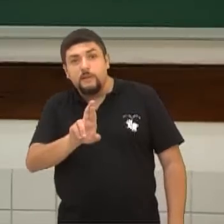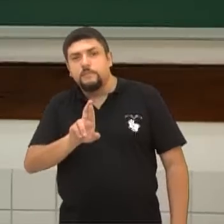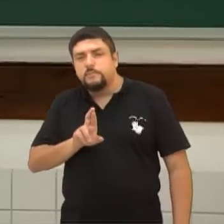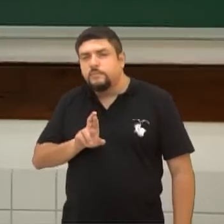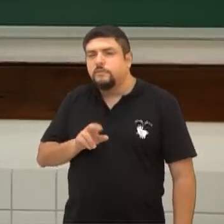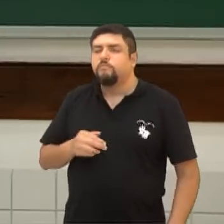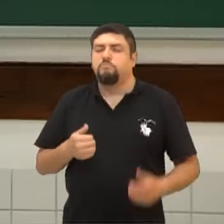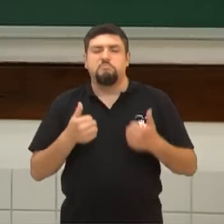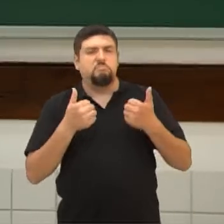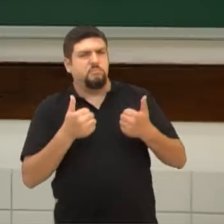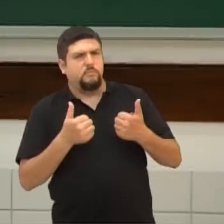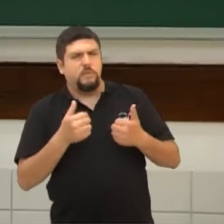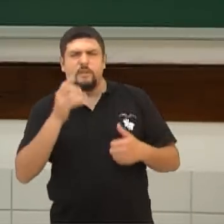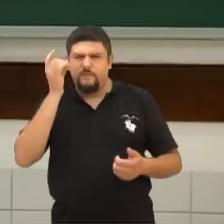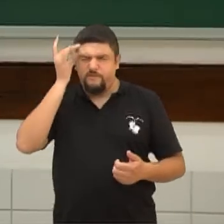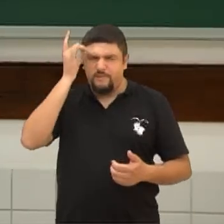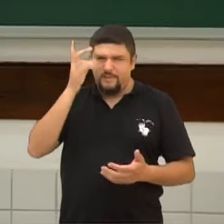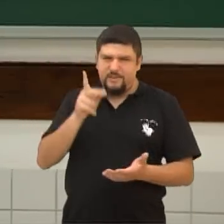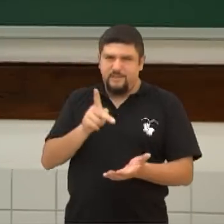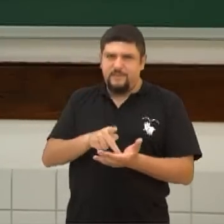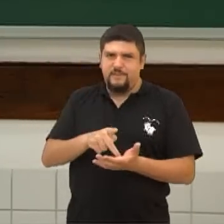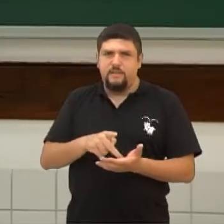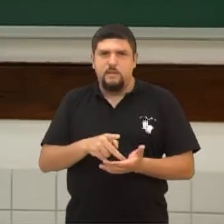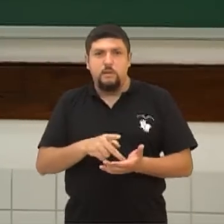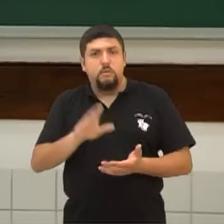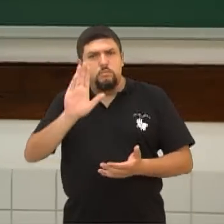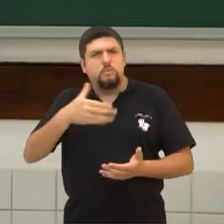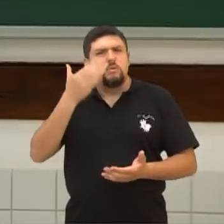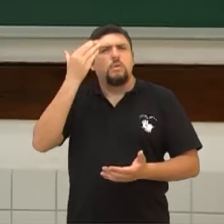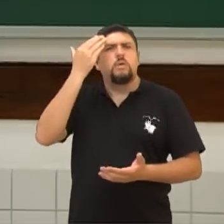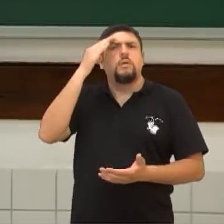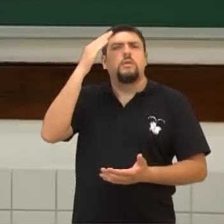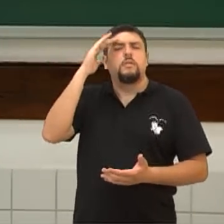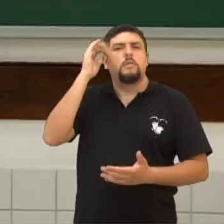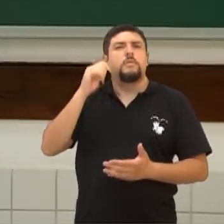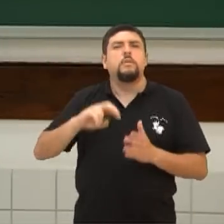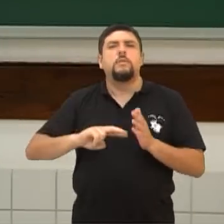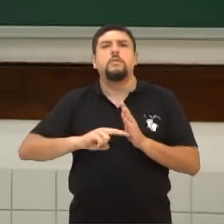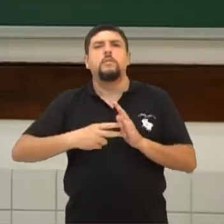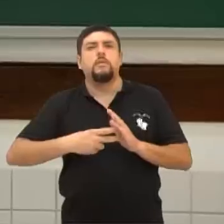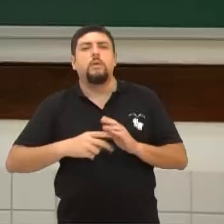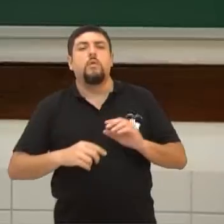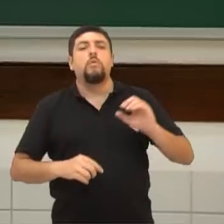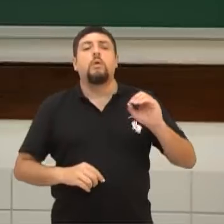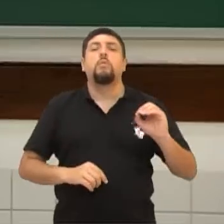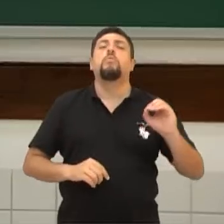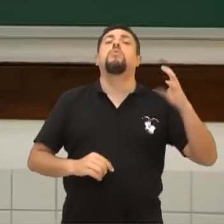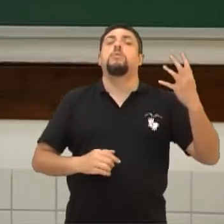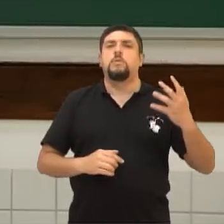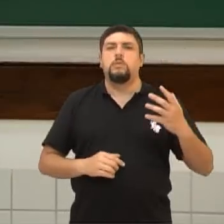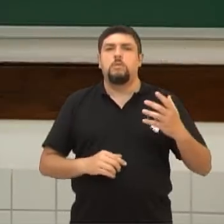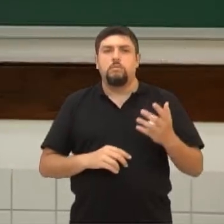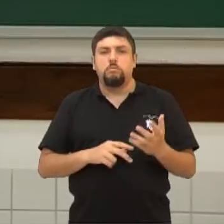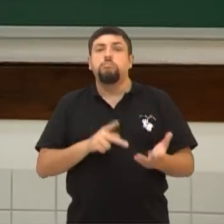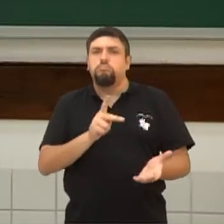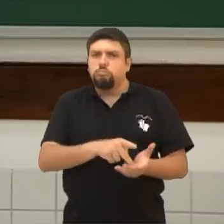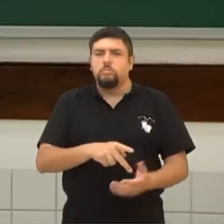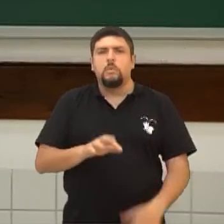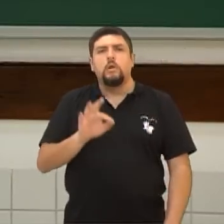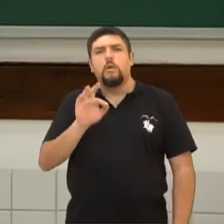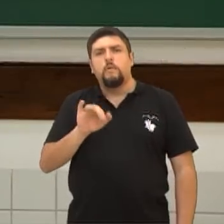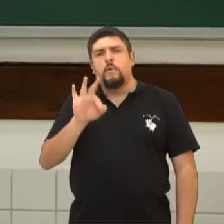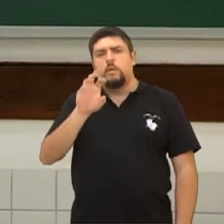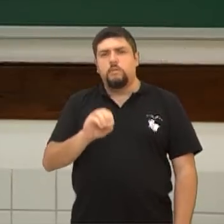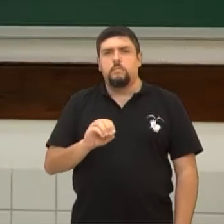Respondeu? Também estava fácil, né? Porque nós já entendemos o que aconteceu é fato.